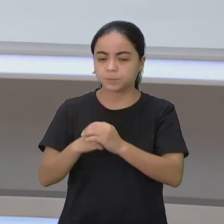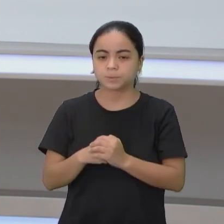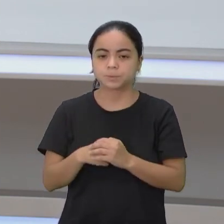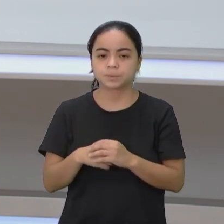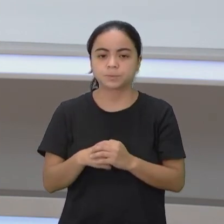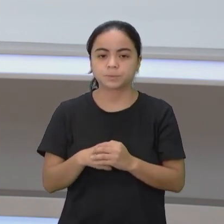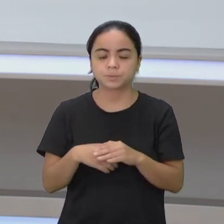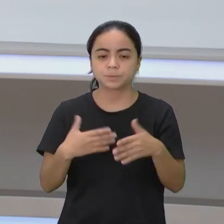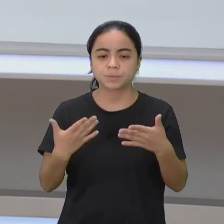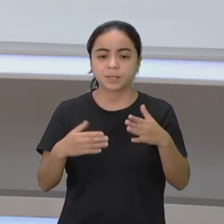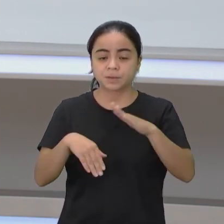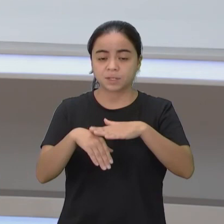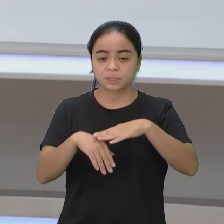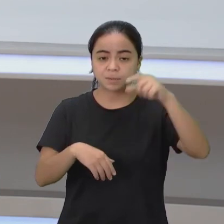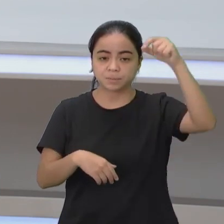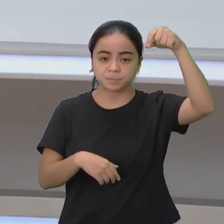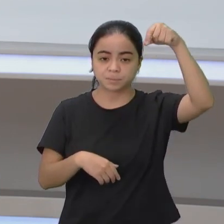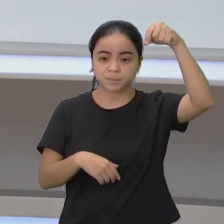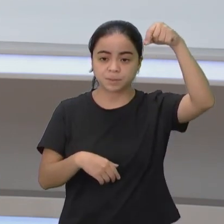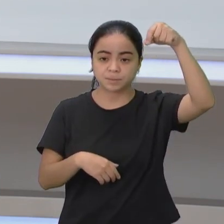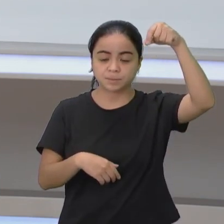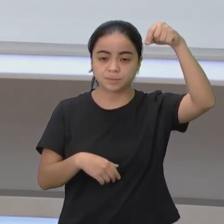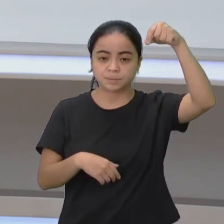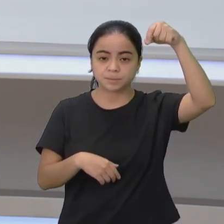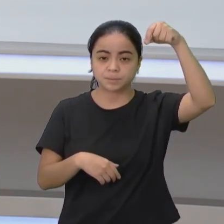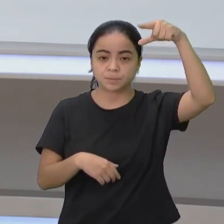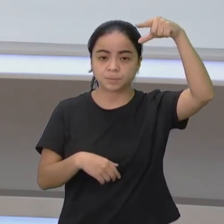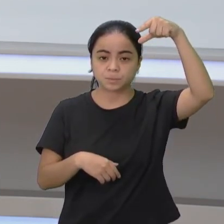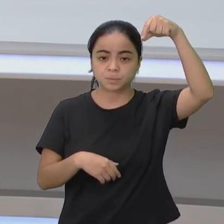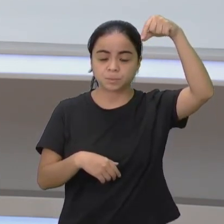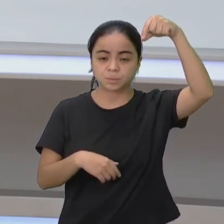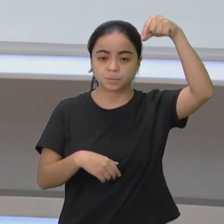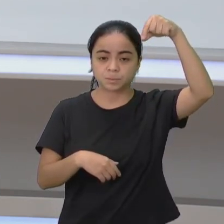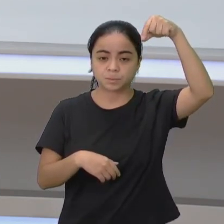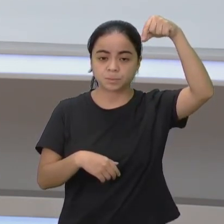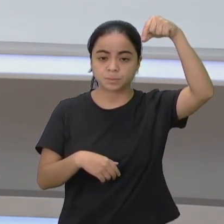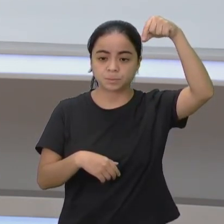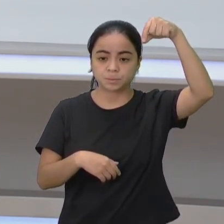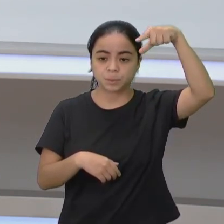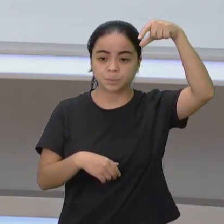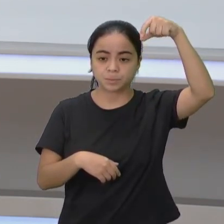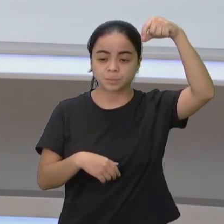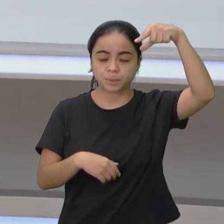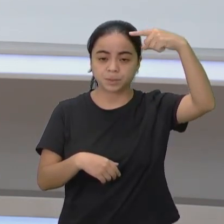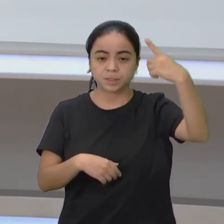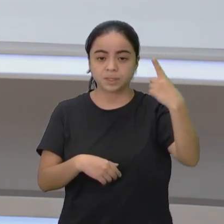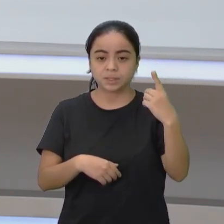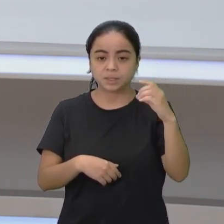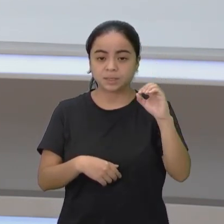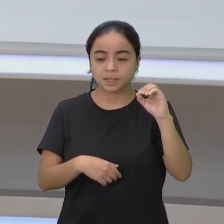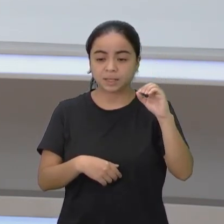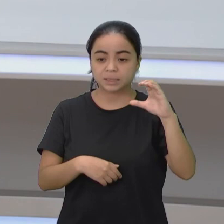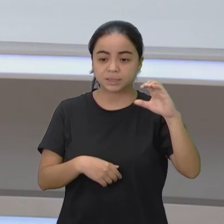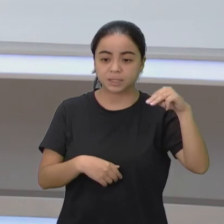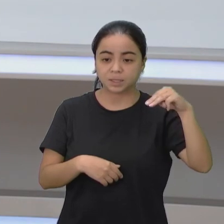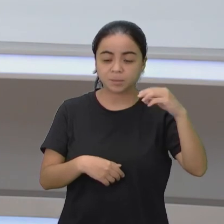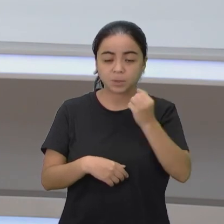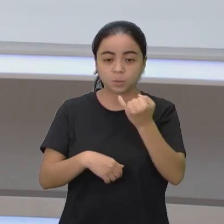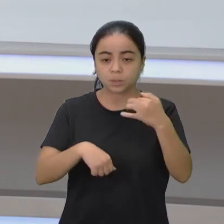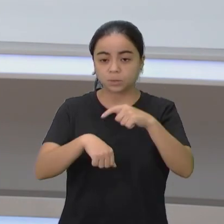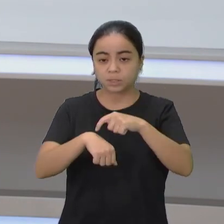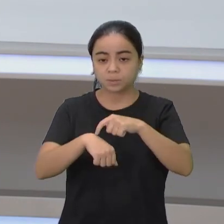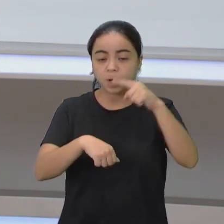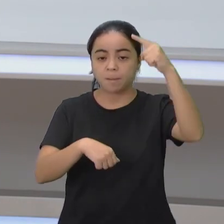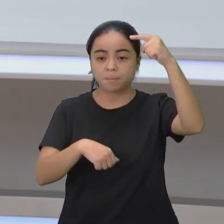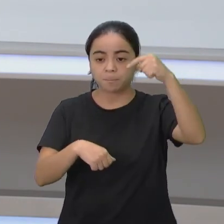que a gente vai fazer? Vai pegar a água por dentro do tubo de óleo e vai vendo de 10 em 10 centímetros quanto tempo essa